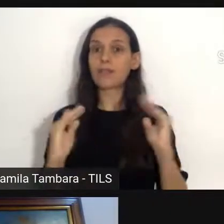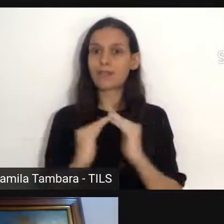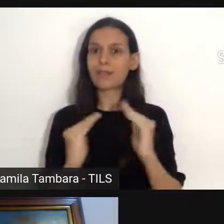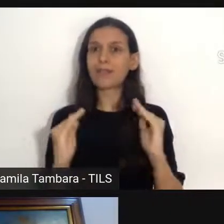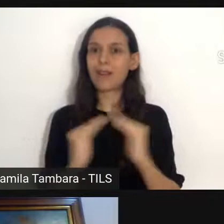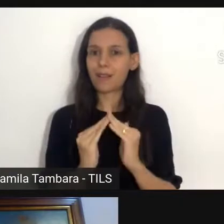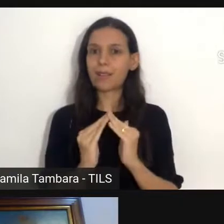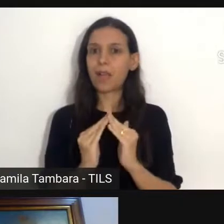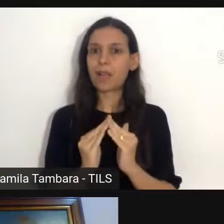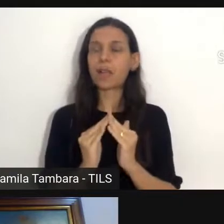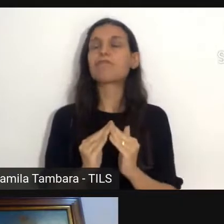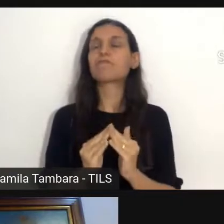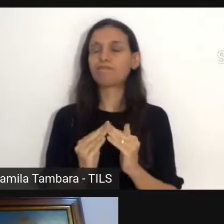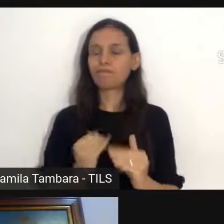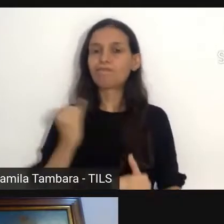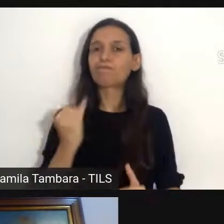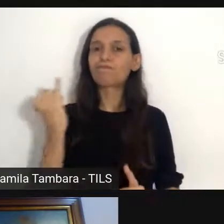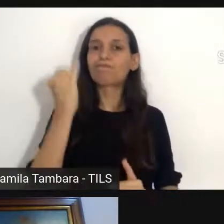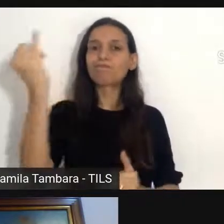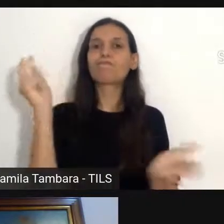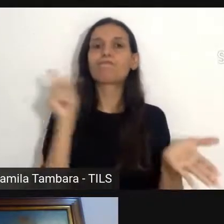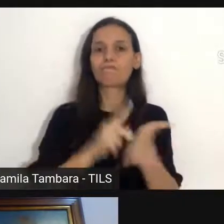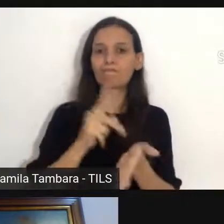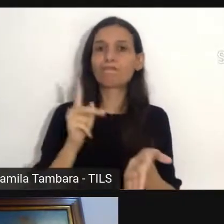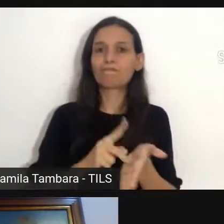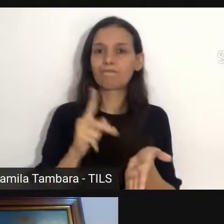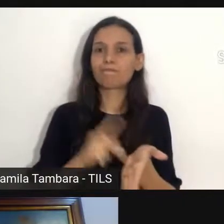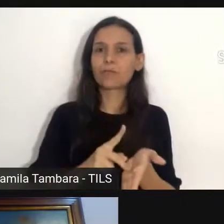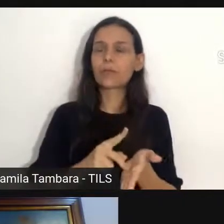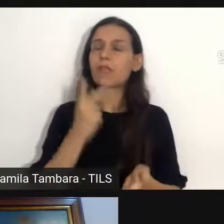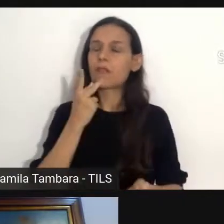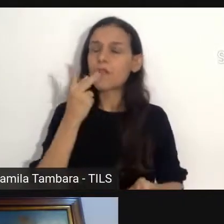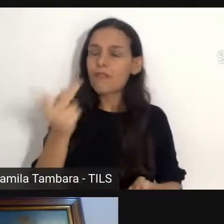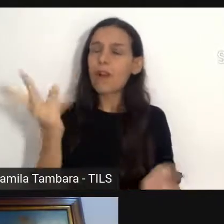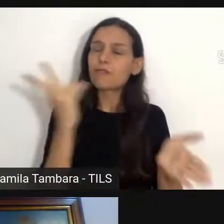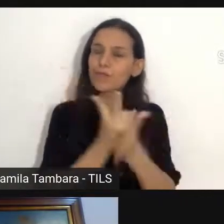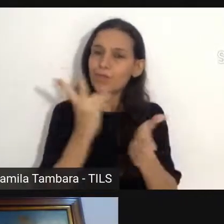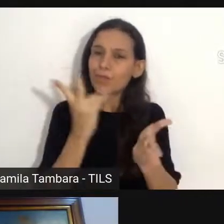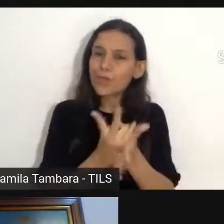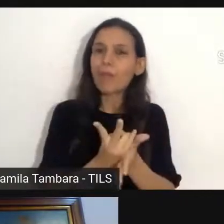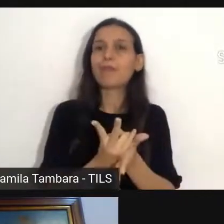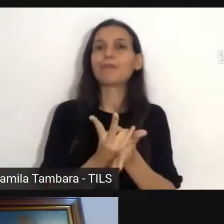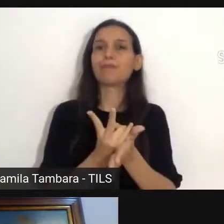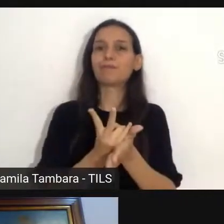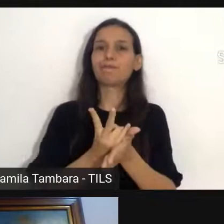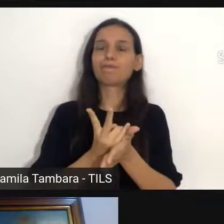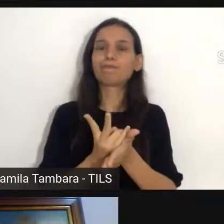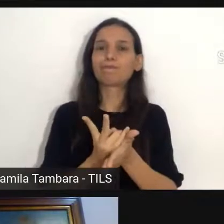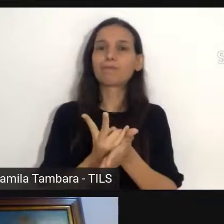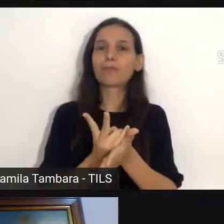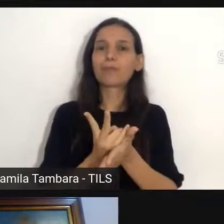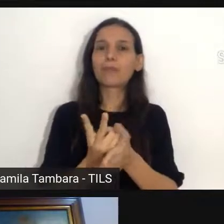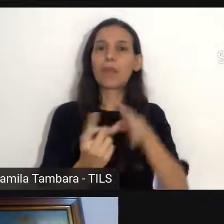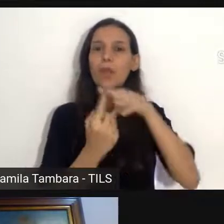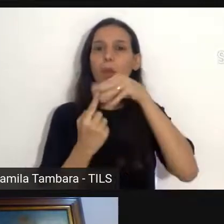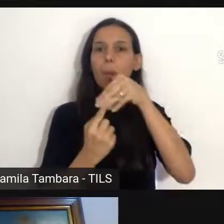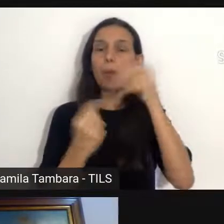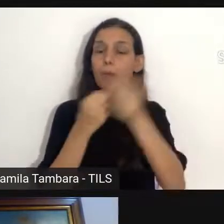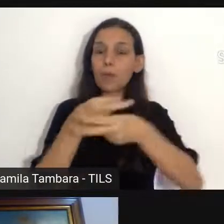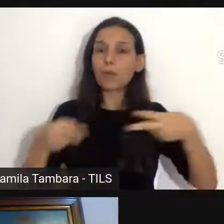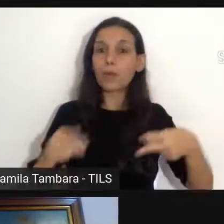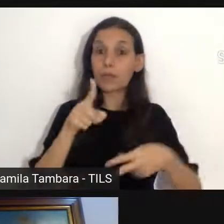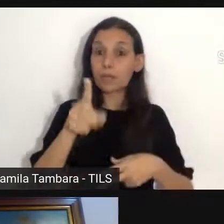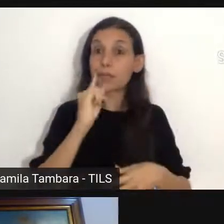é fundamental, né? Eu tenho destacado sempre isso nas minhas falas. E uma coisa que você me disse, que